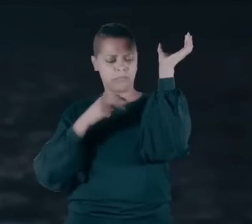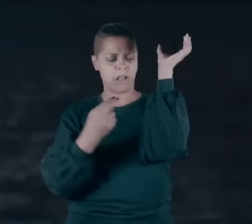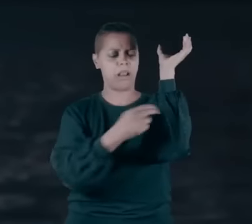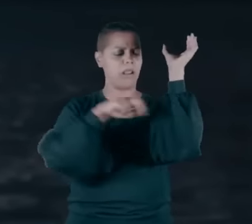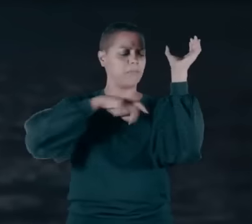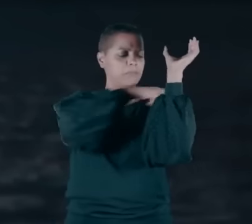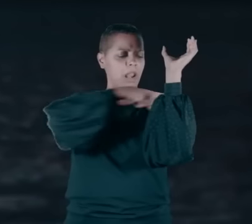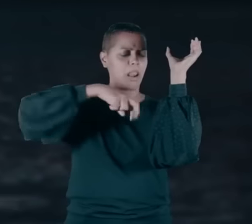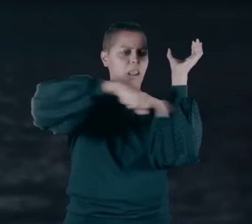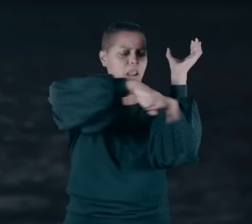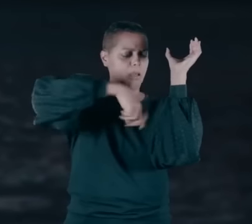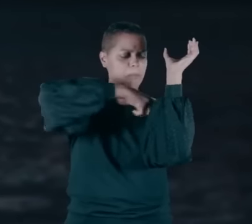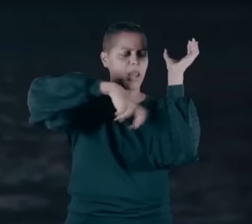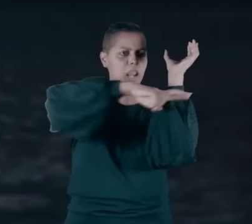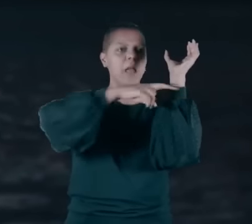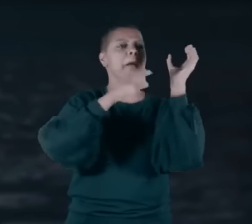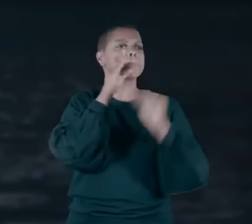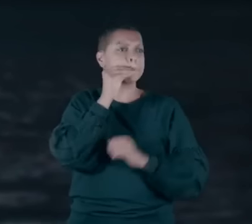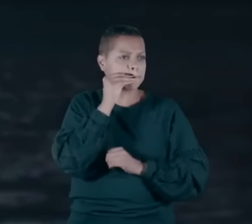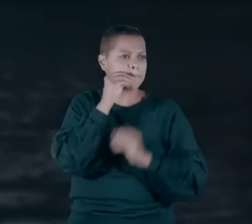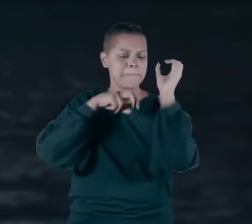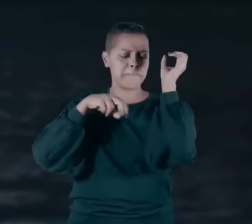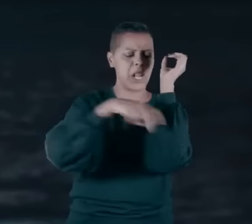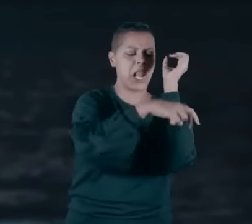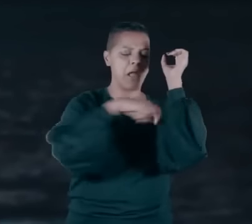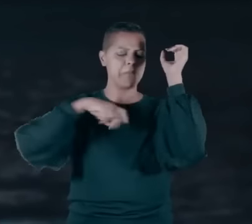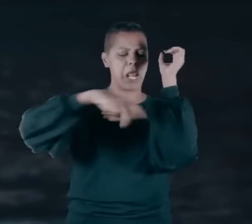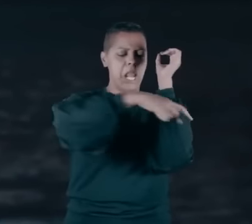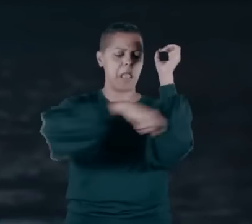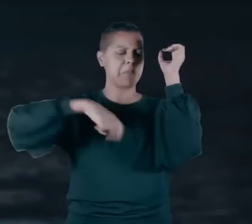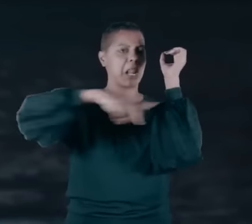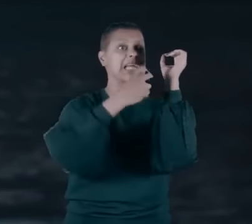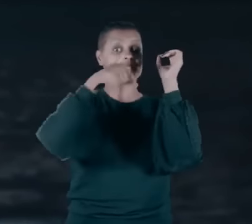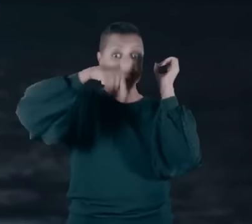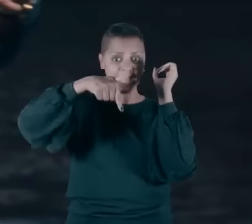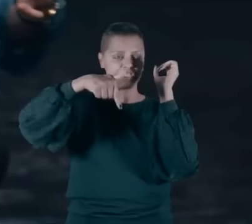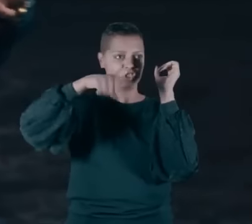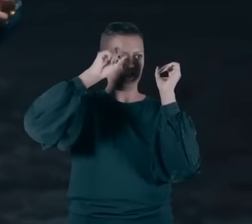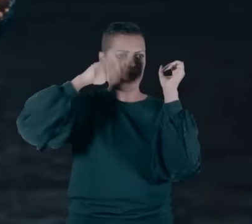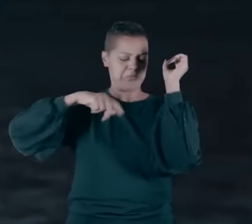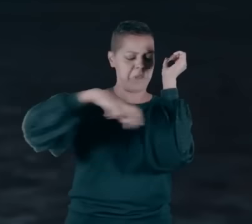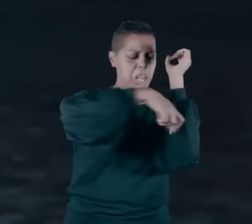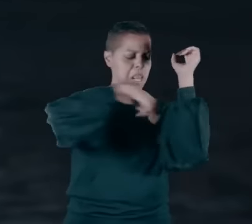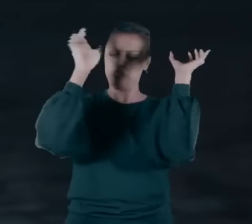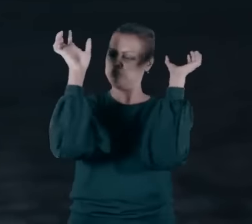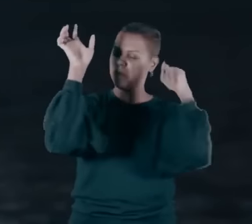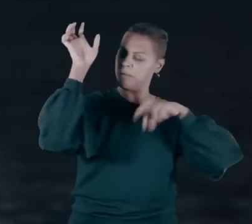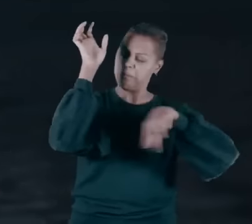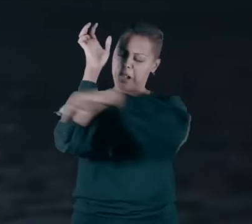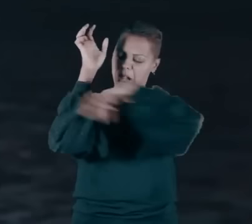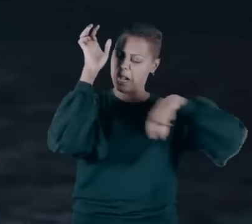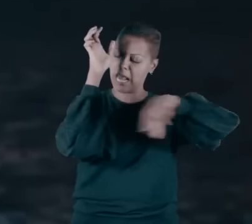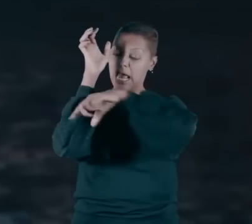cidade não abram a boca imagine né Já pensou seis dias rodeando sem falar nada no sétimo dia